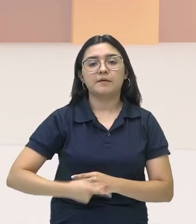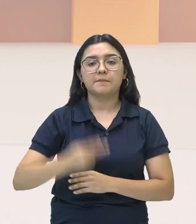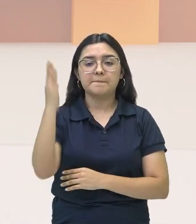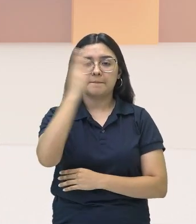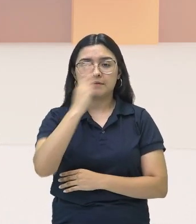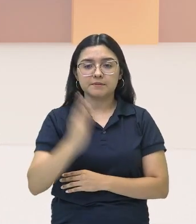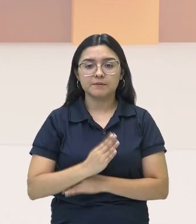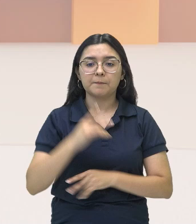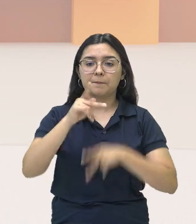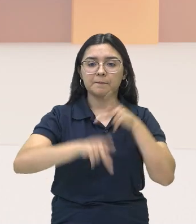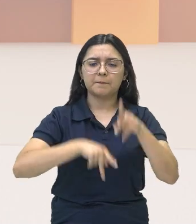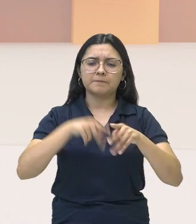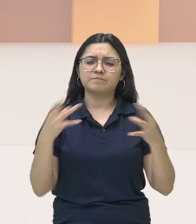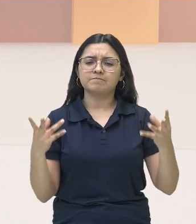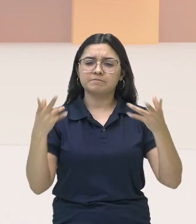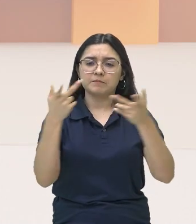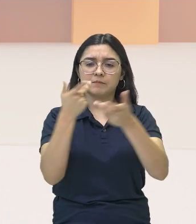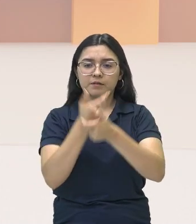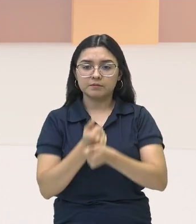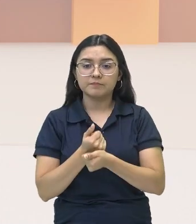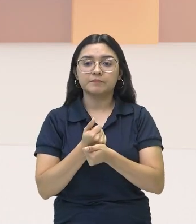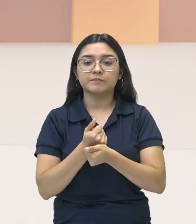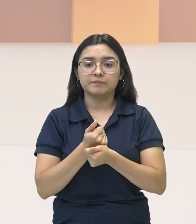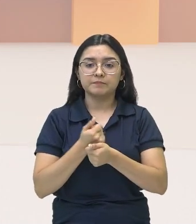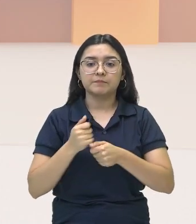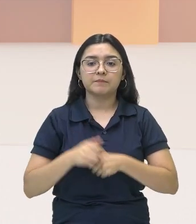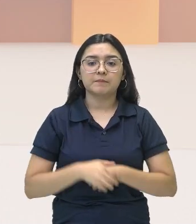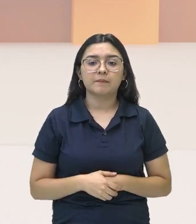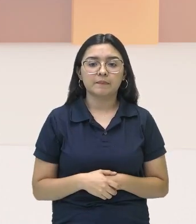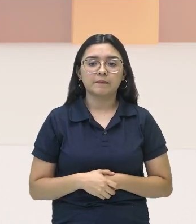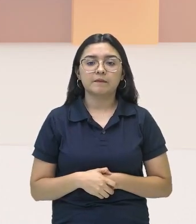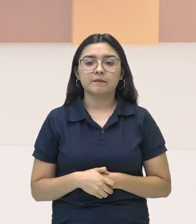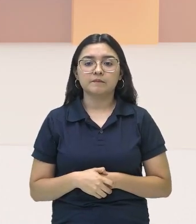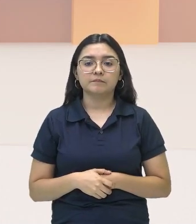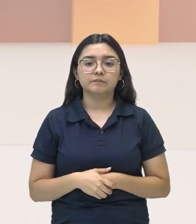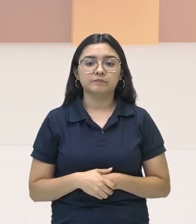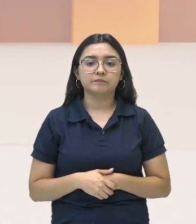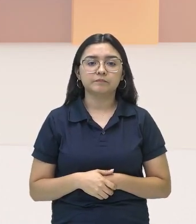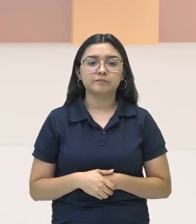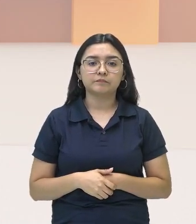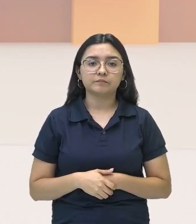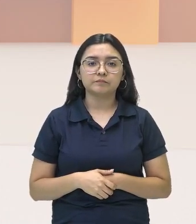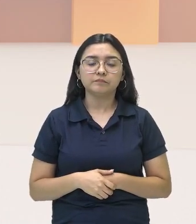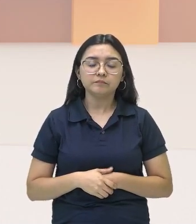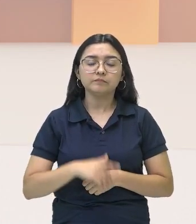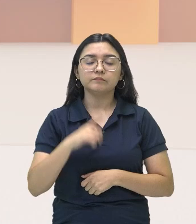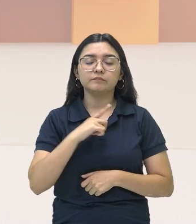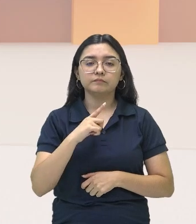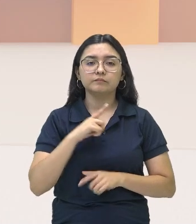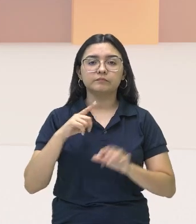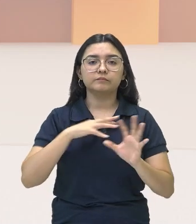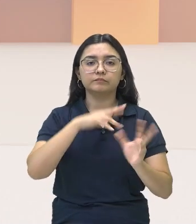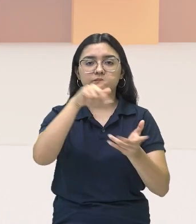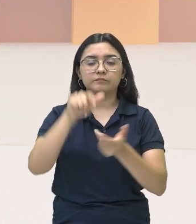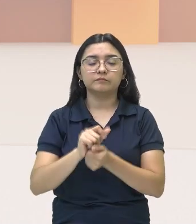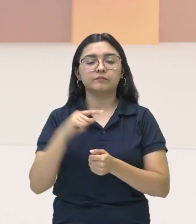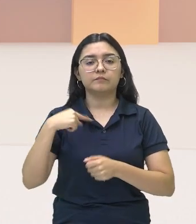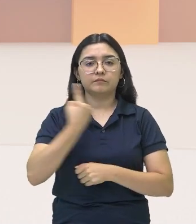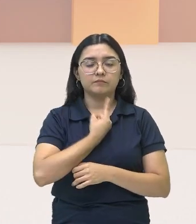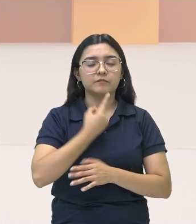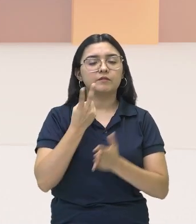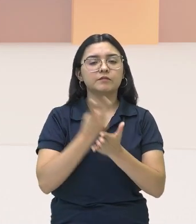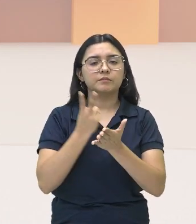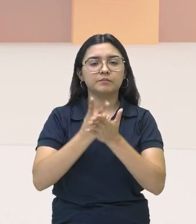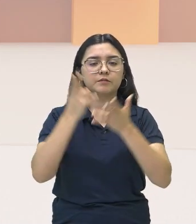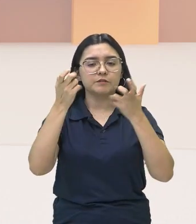tão bonito, né? Esse povo que no mundo todo é cantado e decantado, porque nós somos, eu sempre